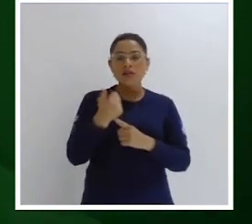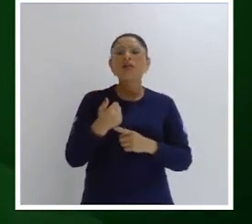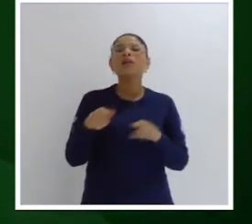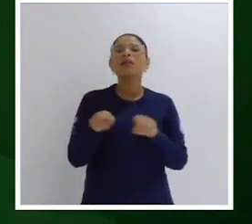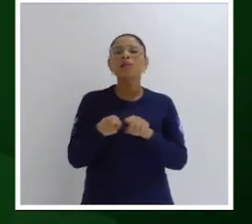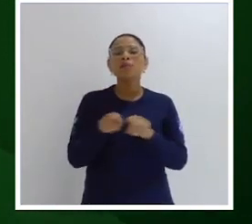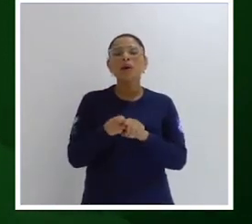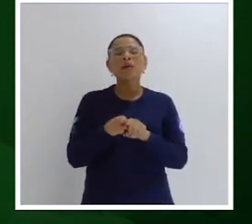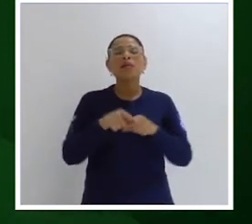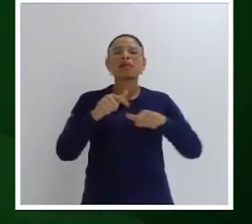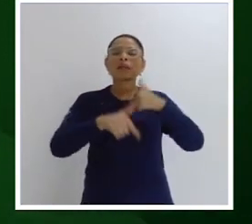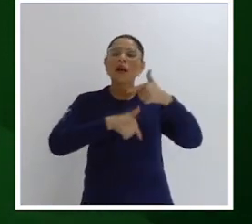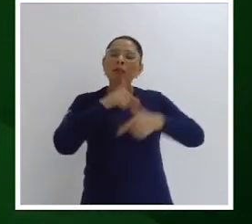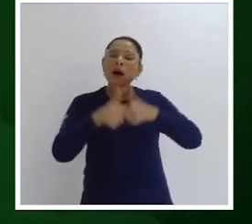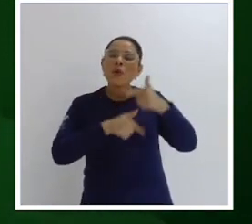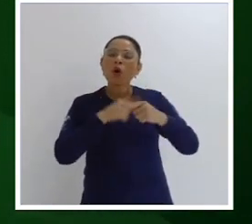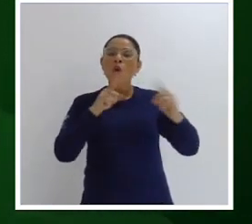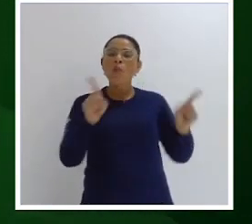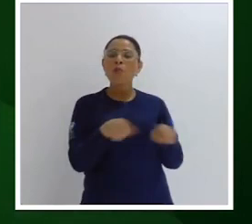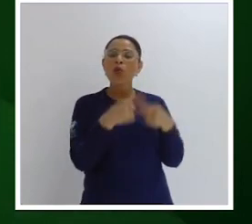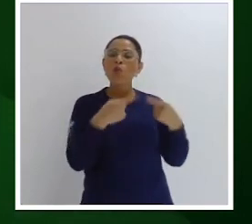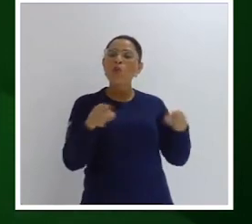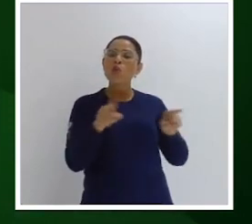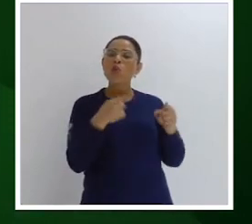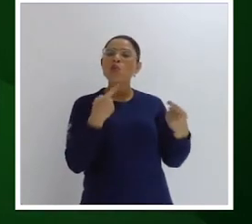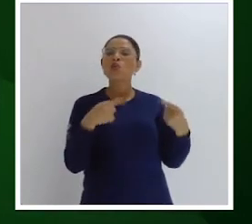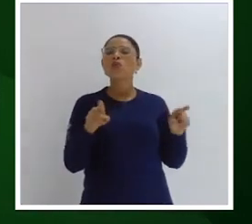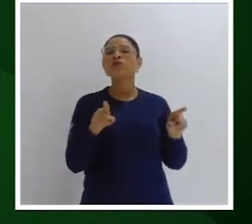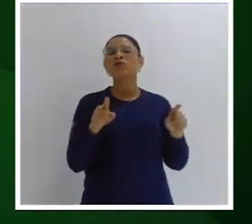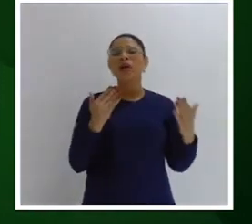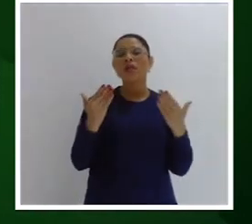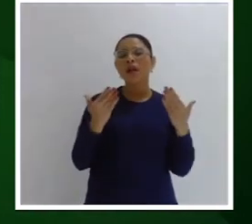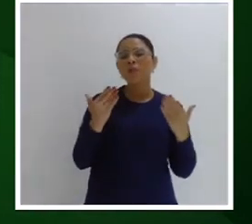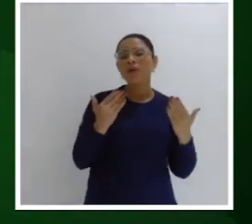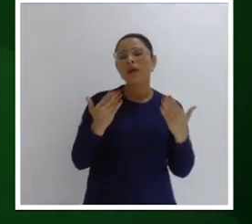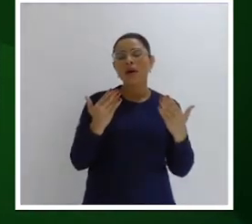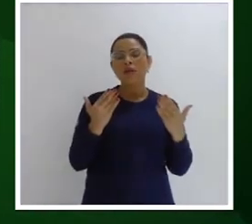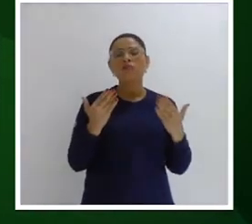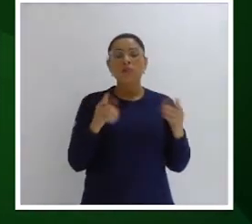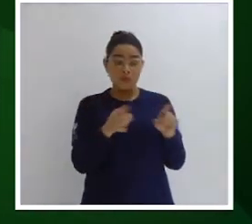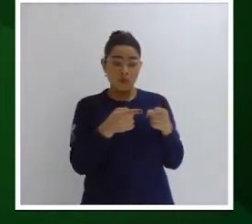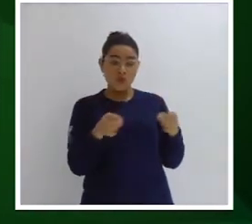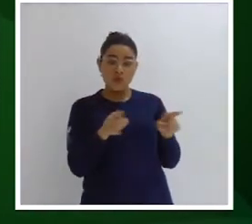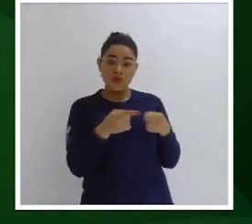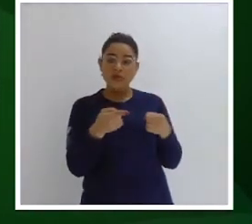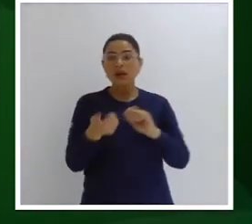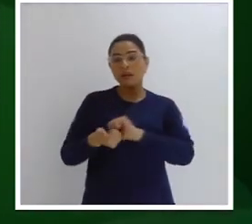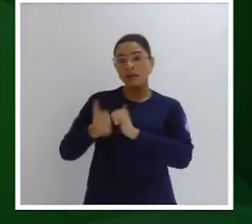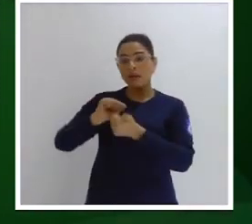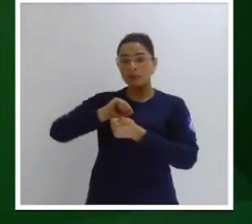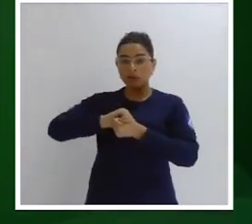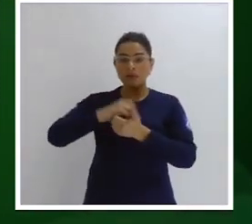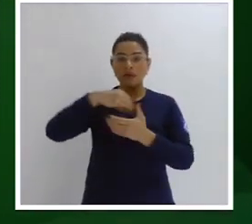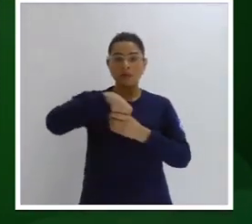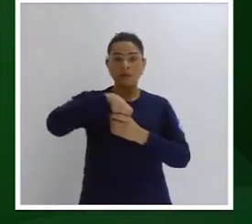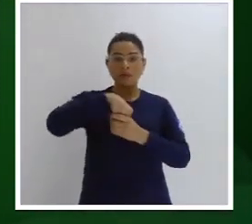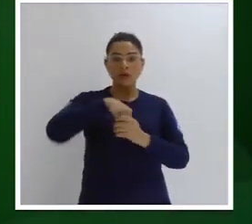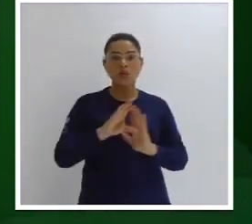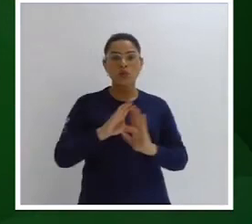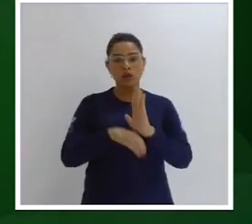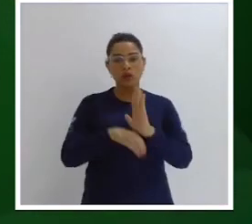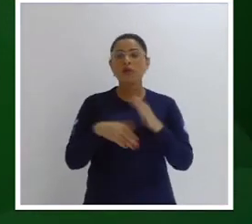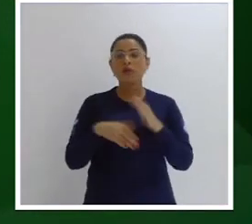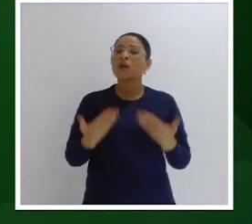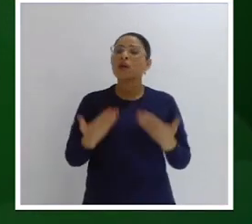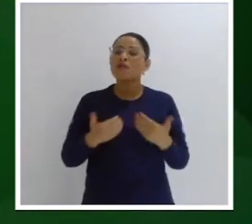musicoterapia então a música e o movimento interfaces na adaptação curricular então